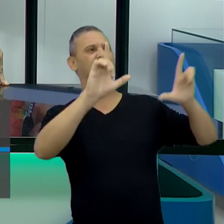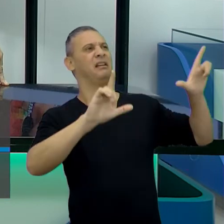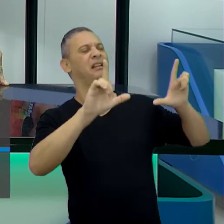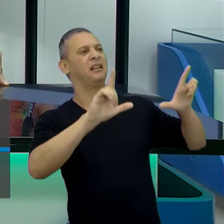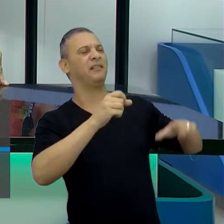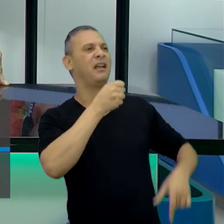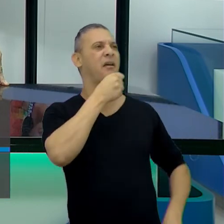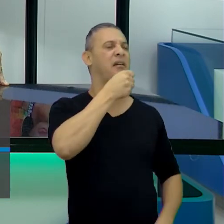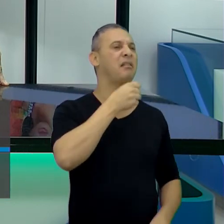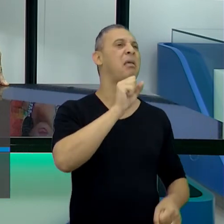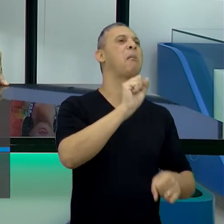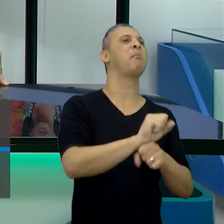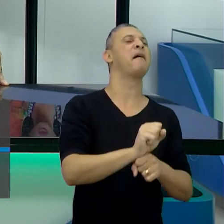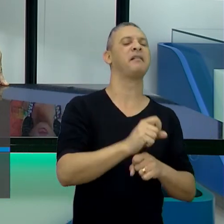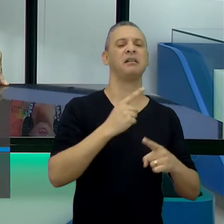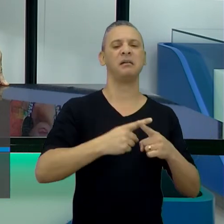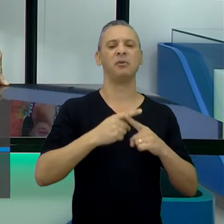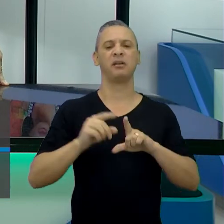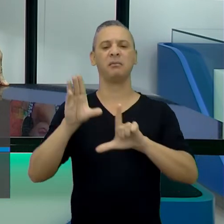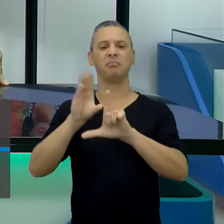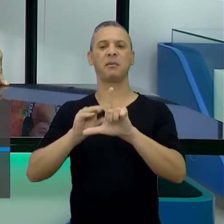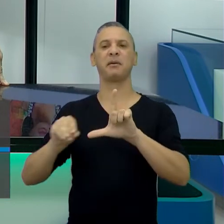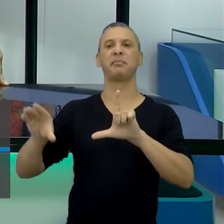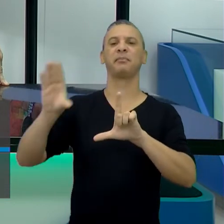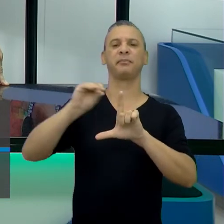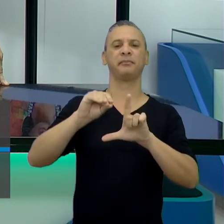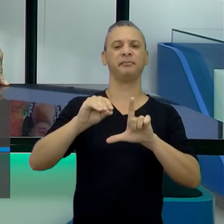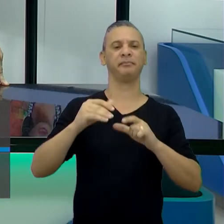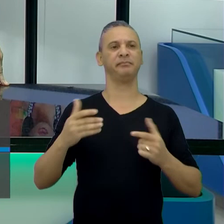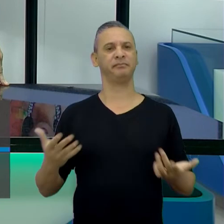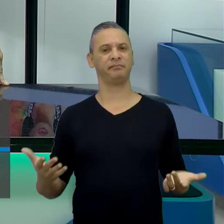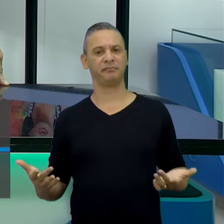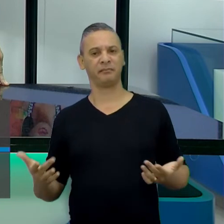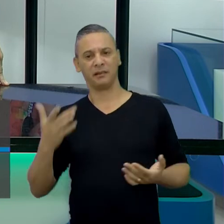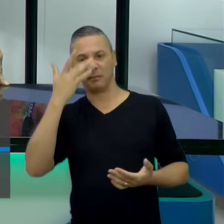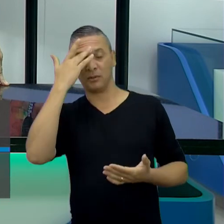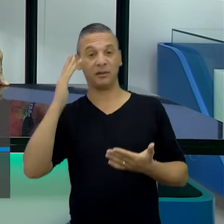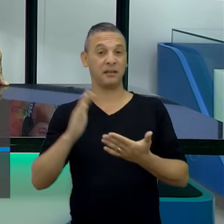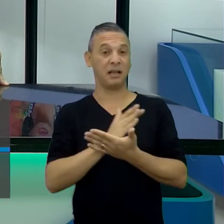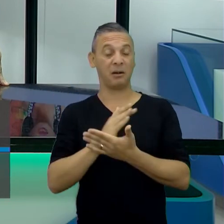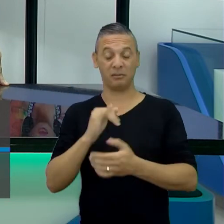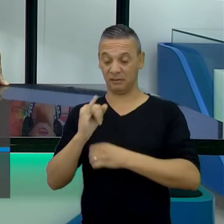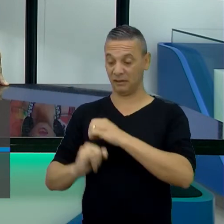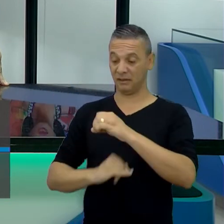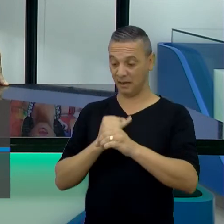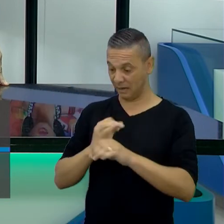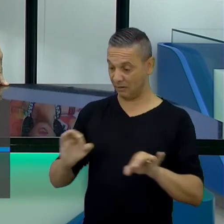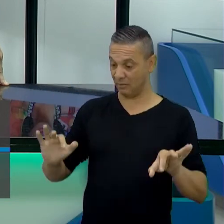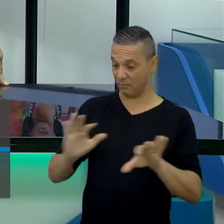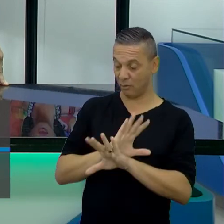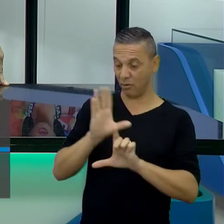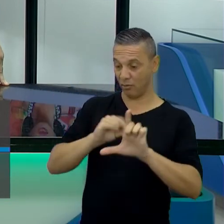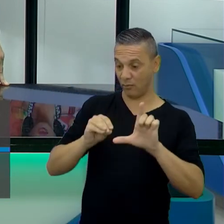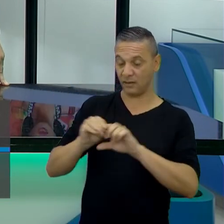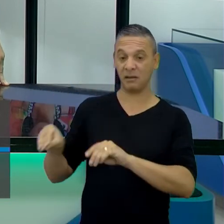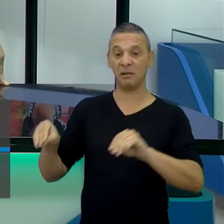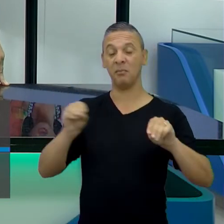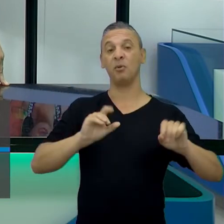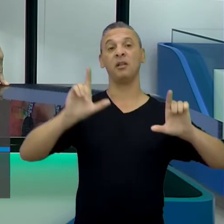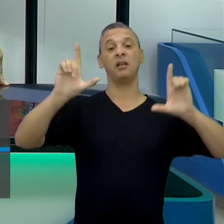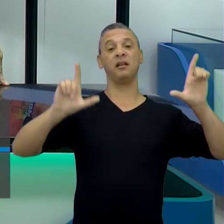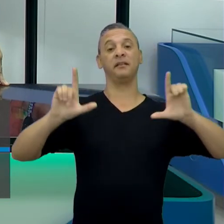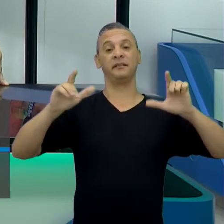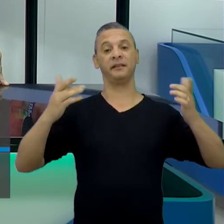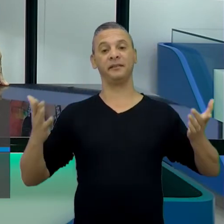né? É complicado. E tem gente que saiu da internet para ir para a TV, né? Porque é influencer. É verdade, isso acontece. E